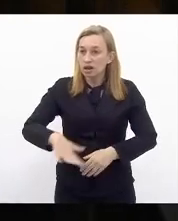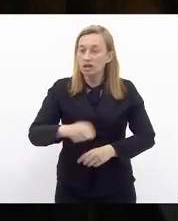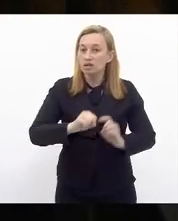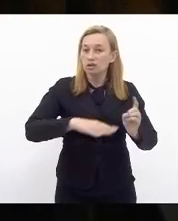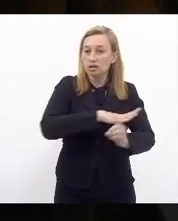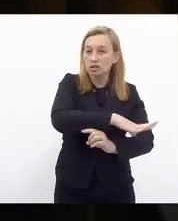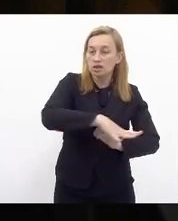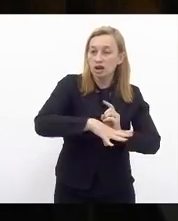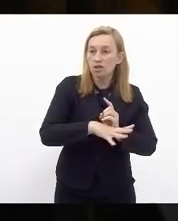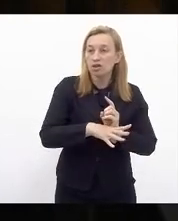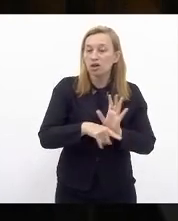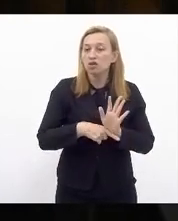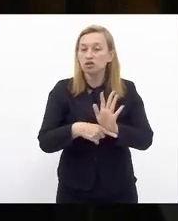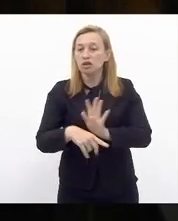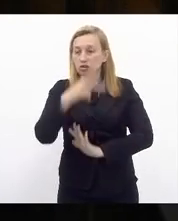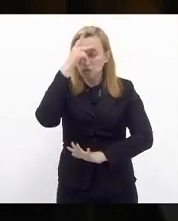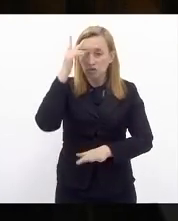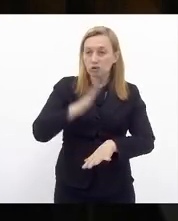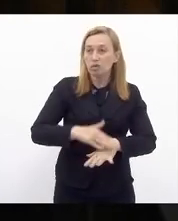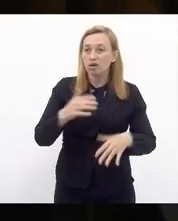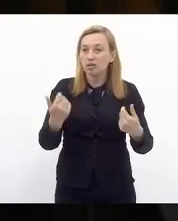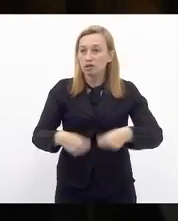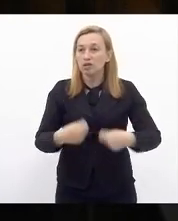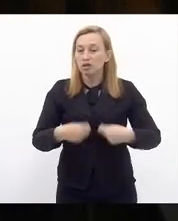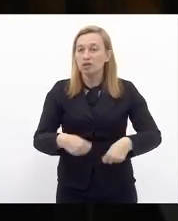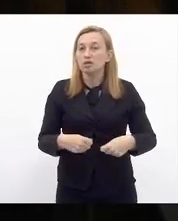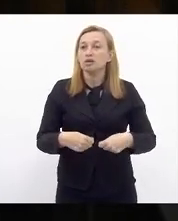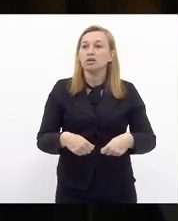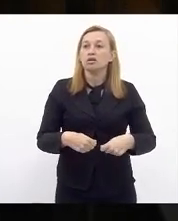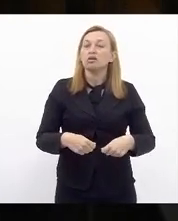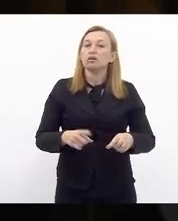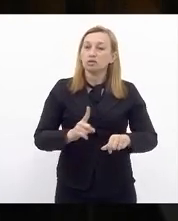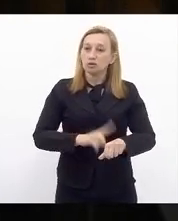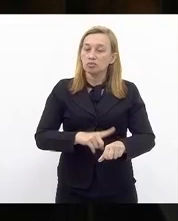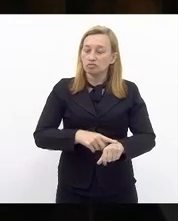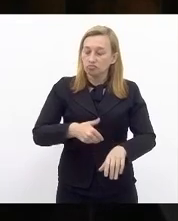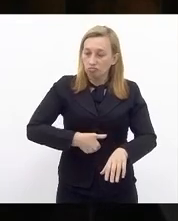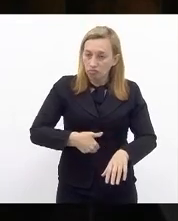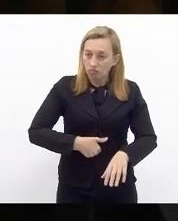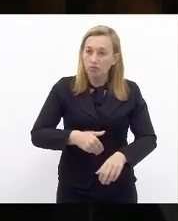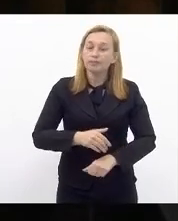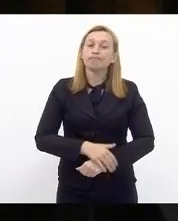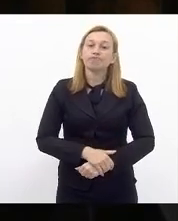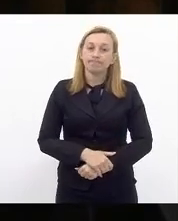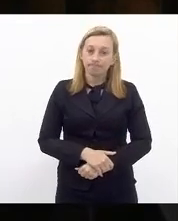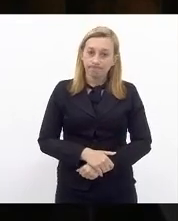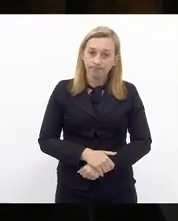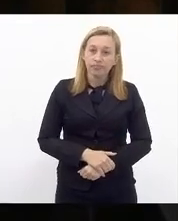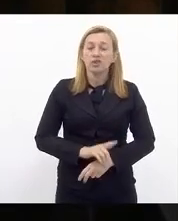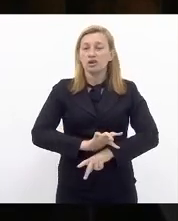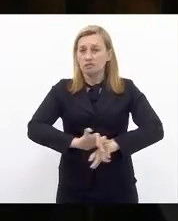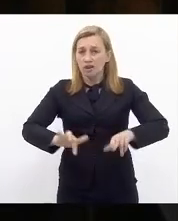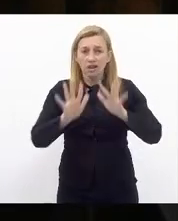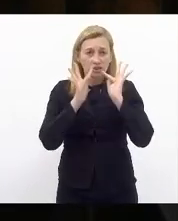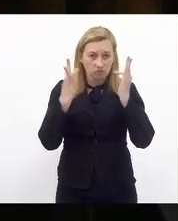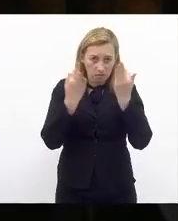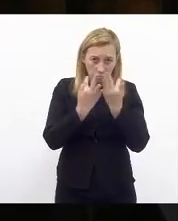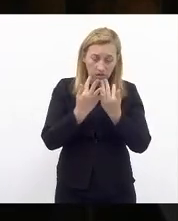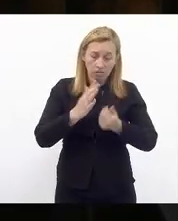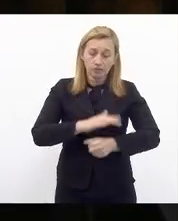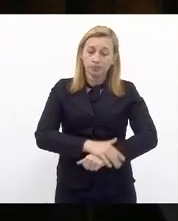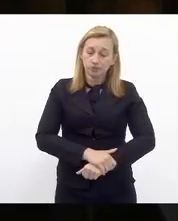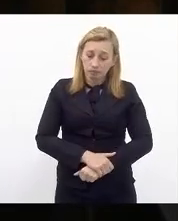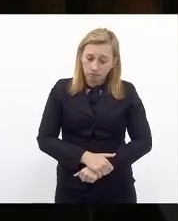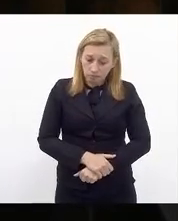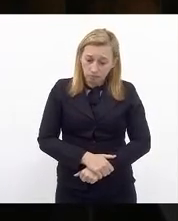possa atender às pessoas que mais necessitam que estão nesse instante passando fome muitas famílias